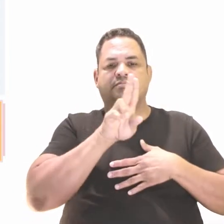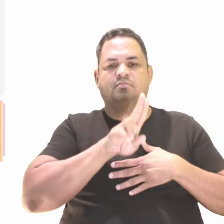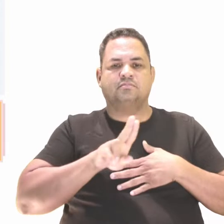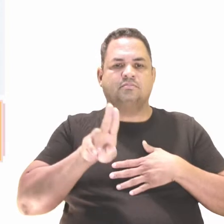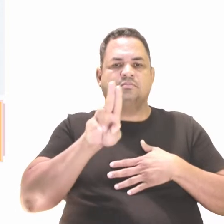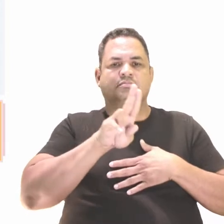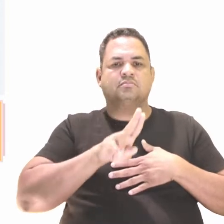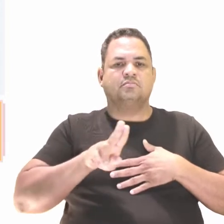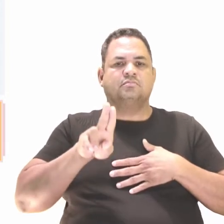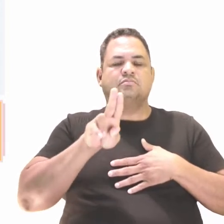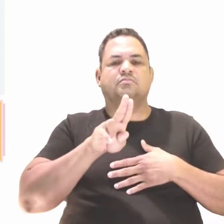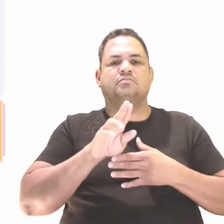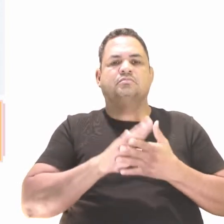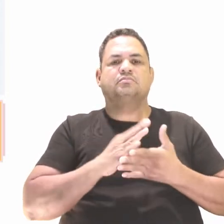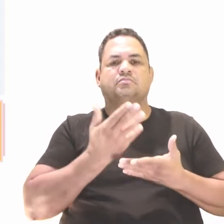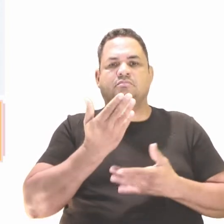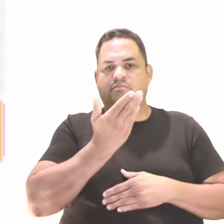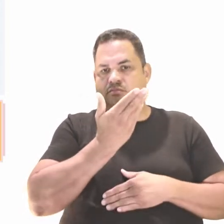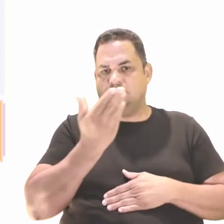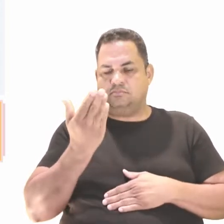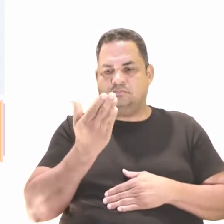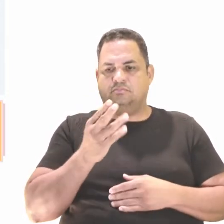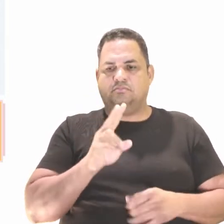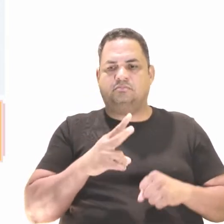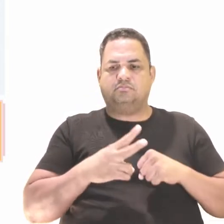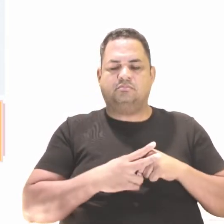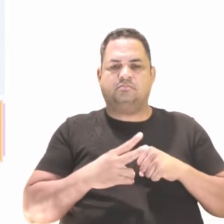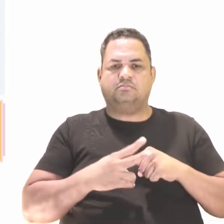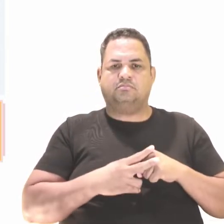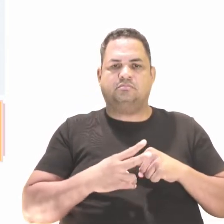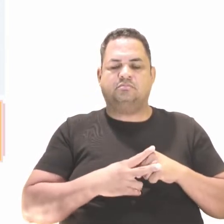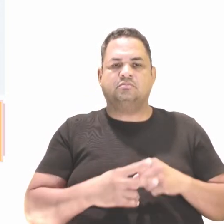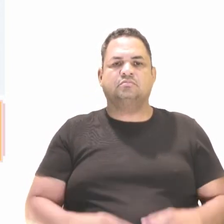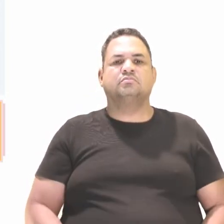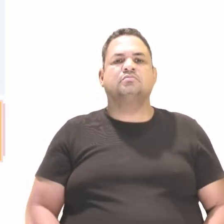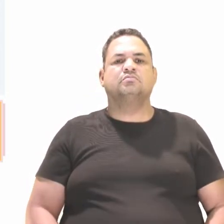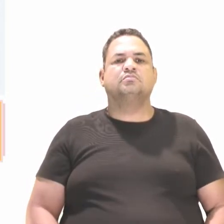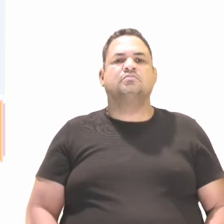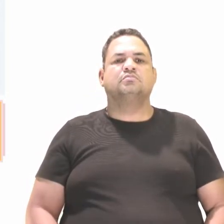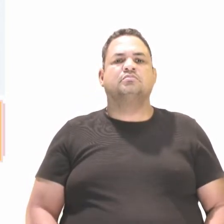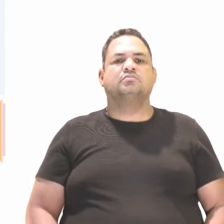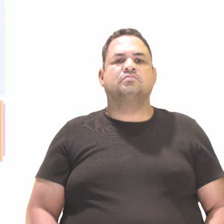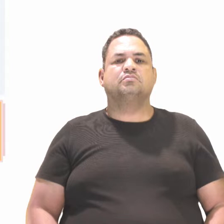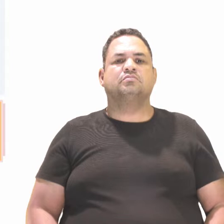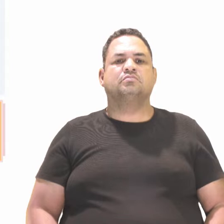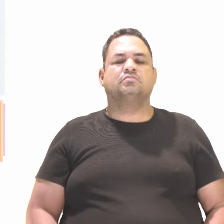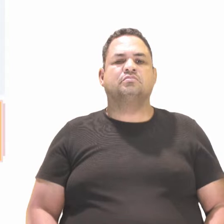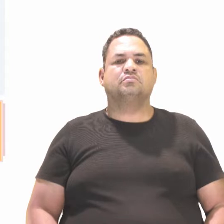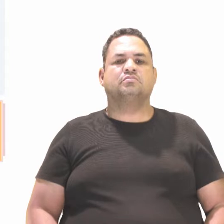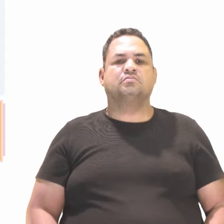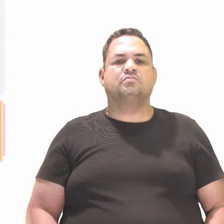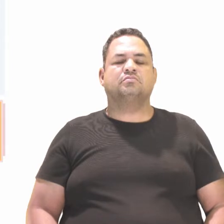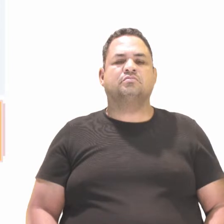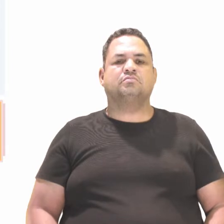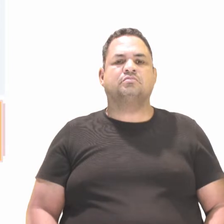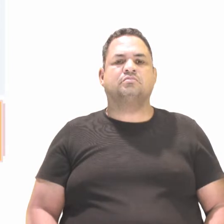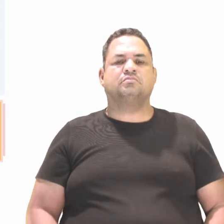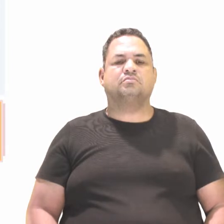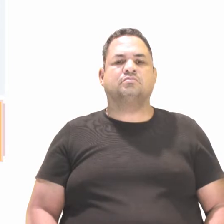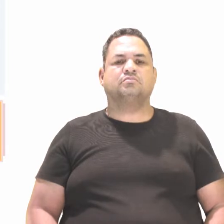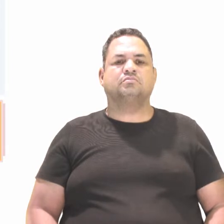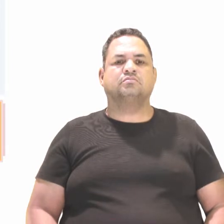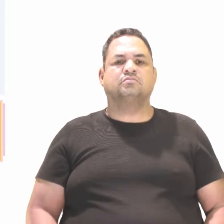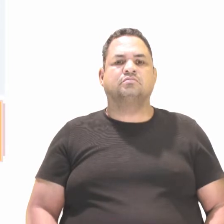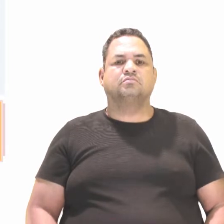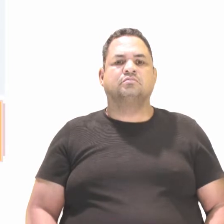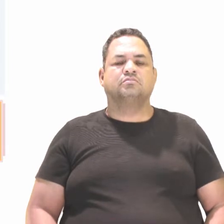esse meu verbo have. Esse aqui, que no caso, ele está na sua forma do infinitivo, então, portanto,